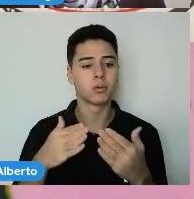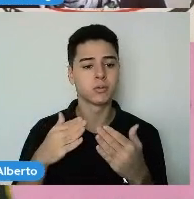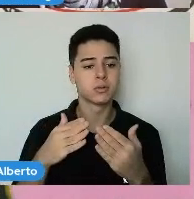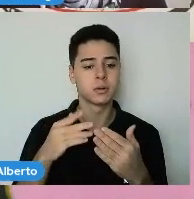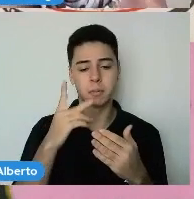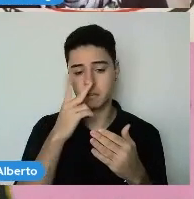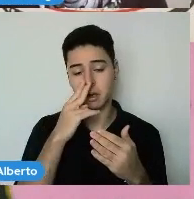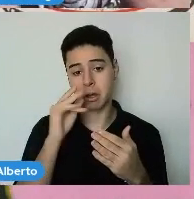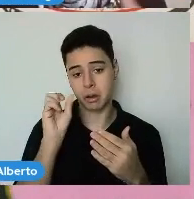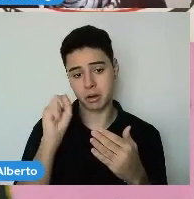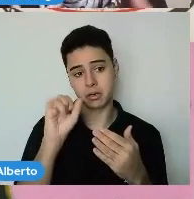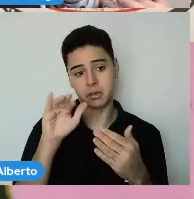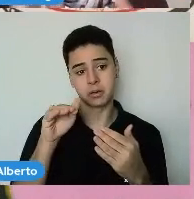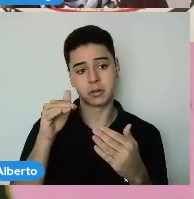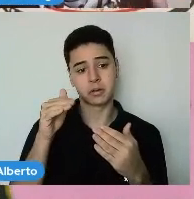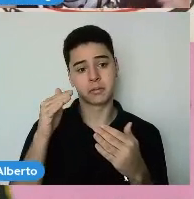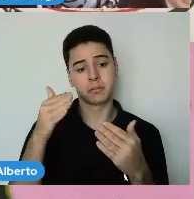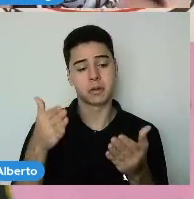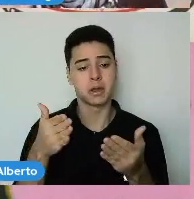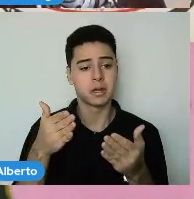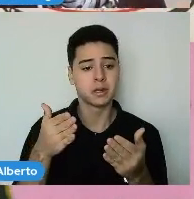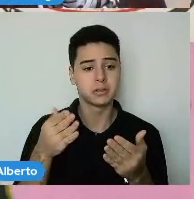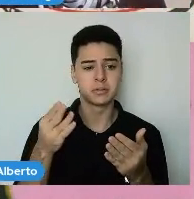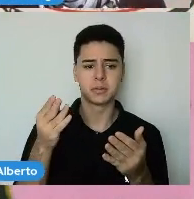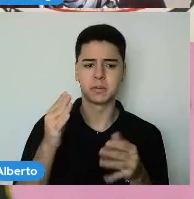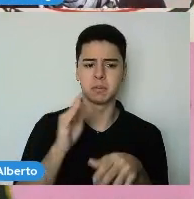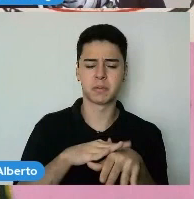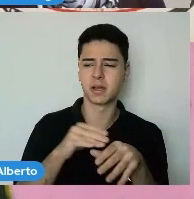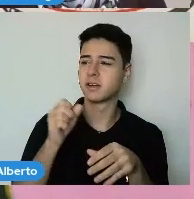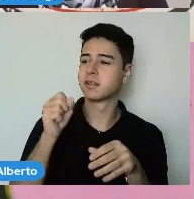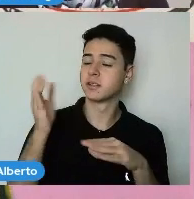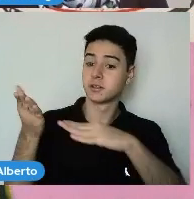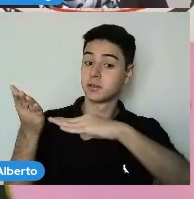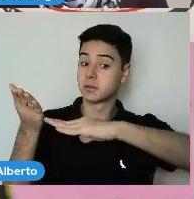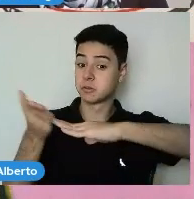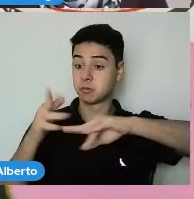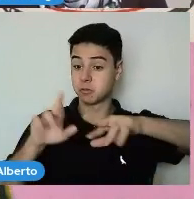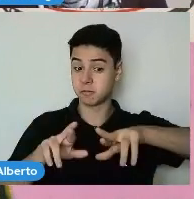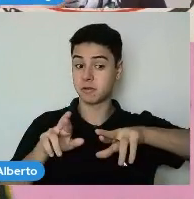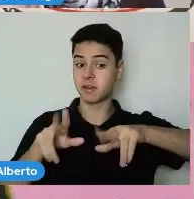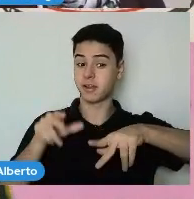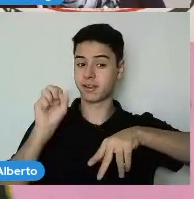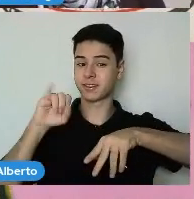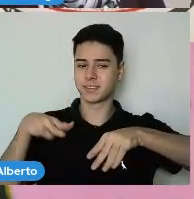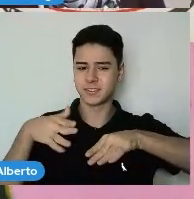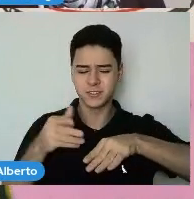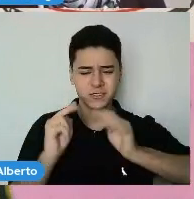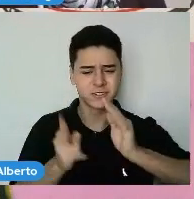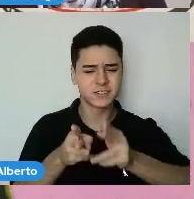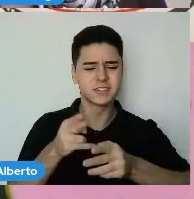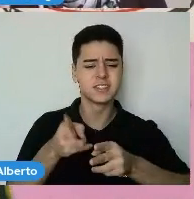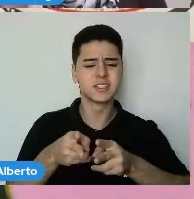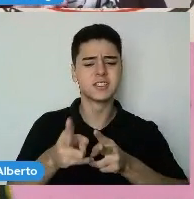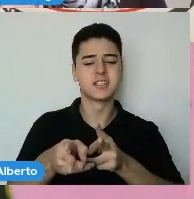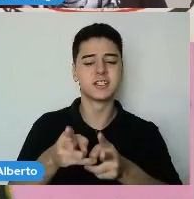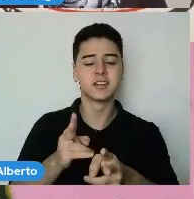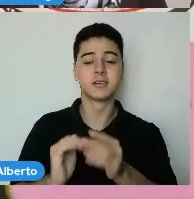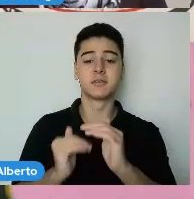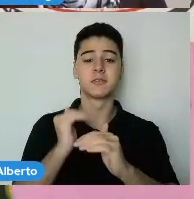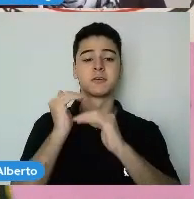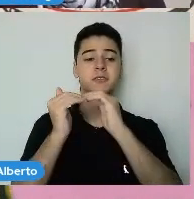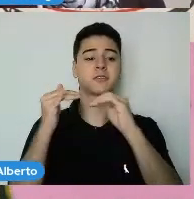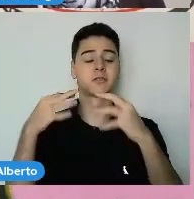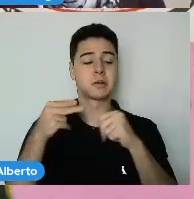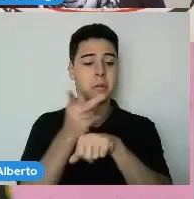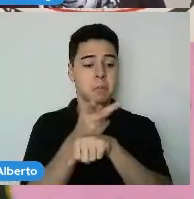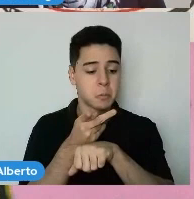happening, né? Só que é um happening bem contemporâneo mesmo e cada vez mais elaborado. Depois, se vocês quiserem dar uma busca